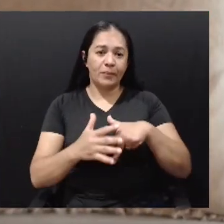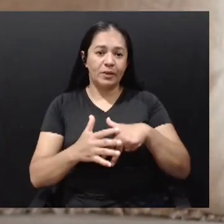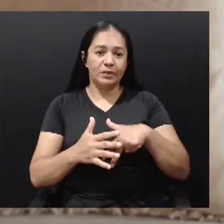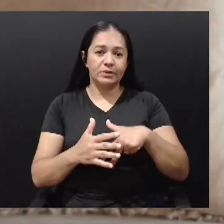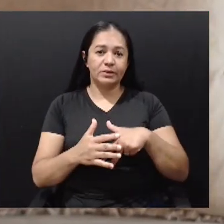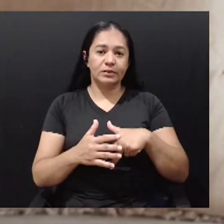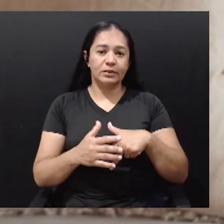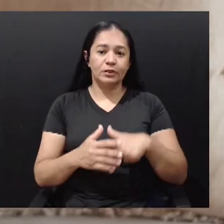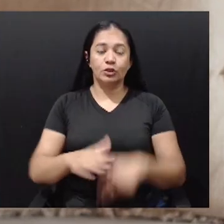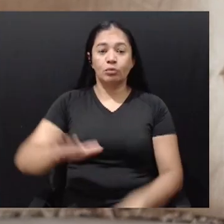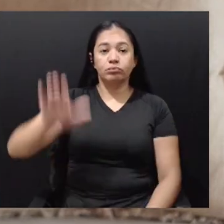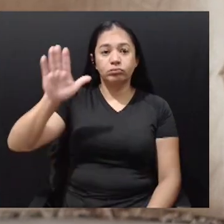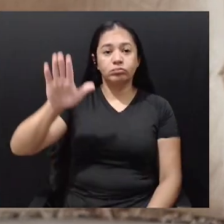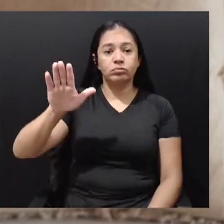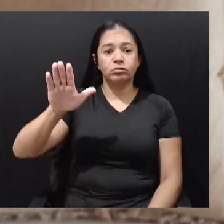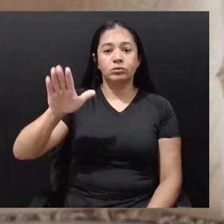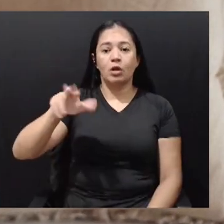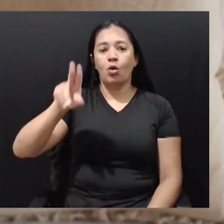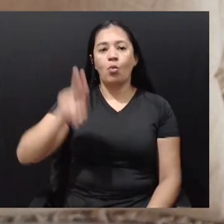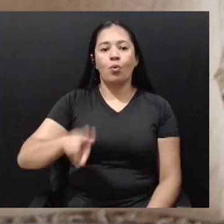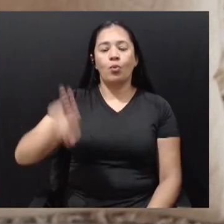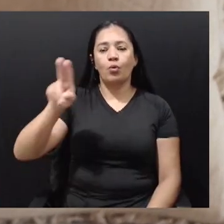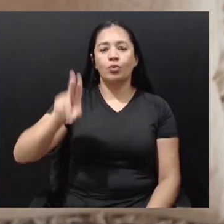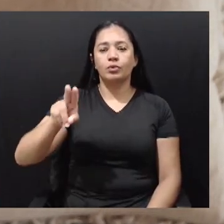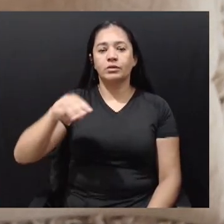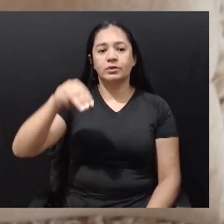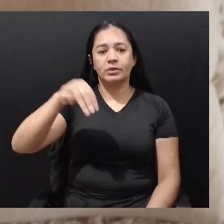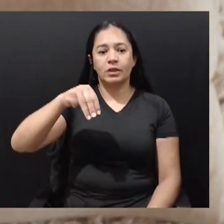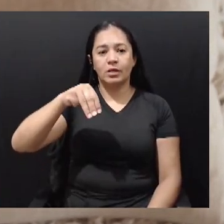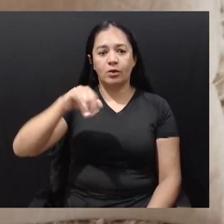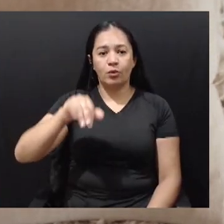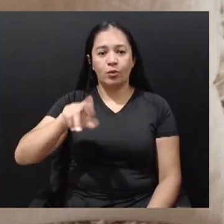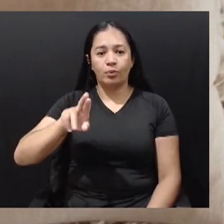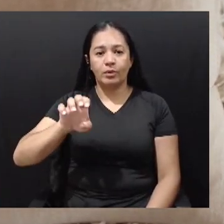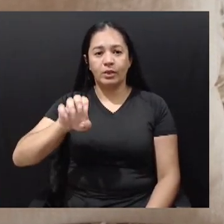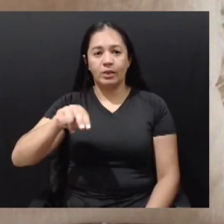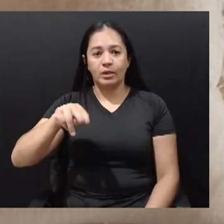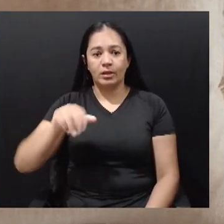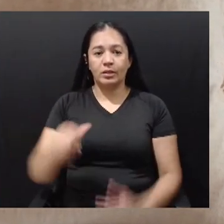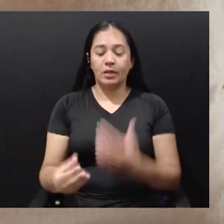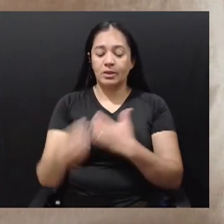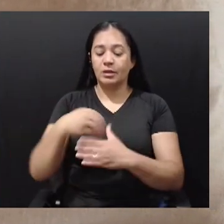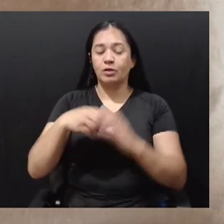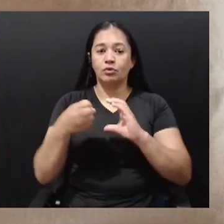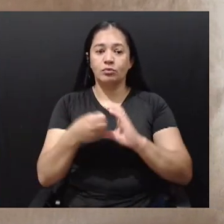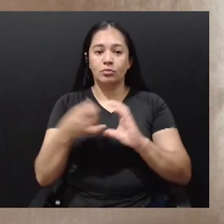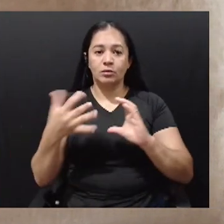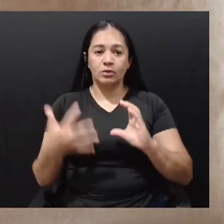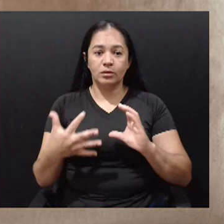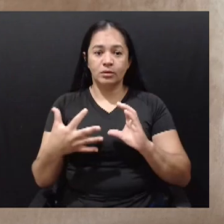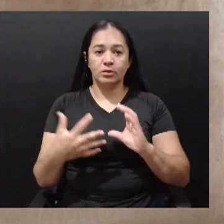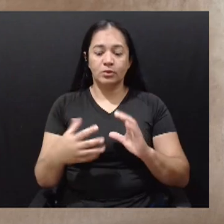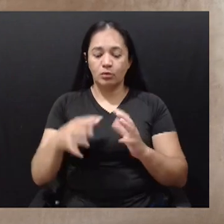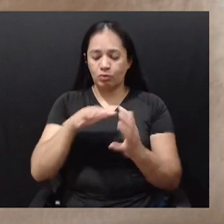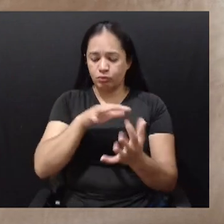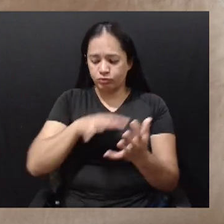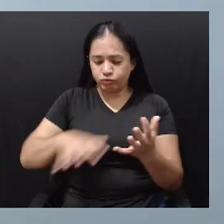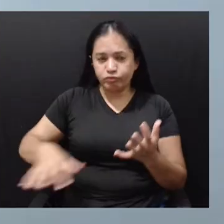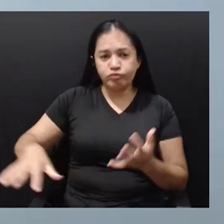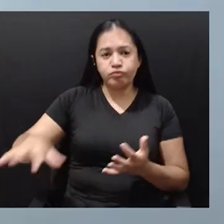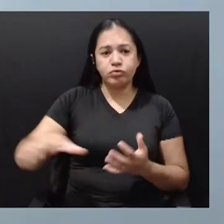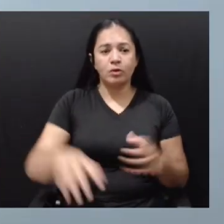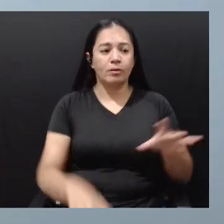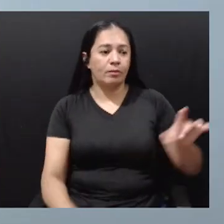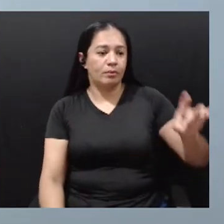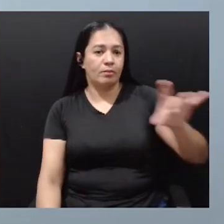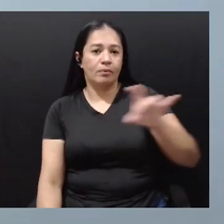à utilização do Mirena. Então, você vê, dentro dessa característica de se ter um universo, uma individualidade em cada paciente, a